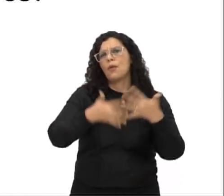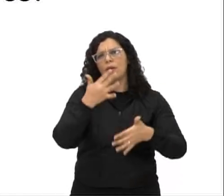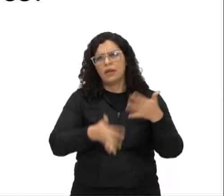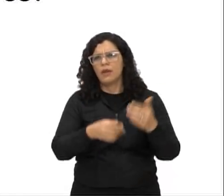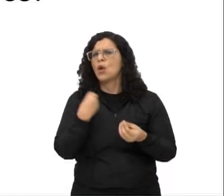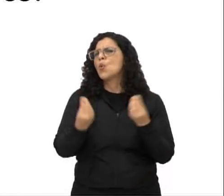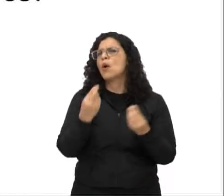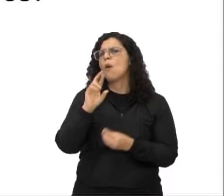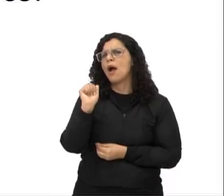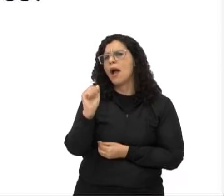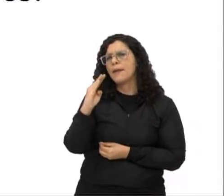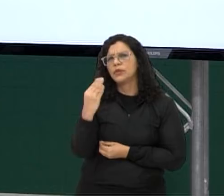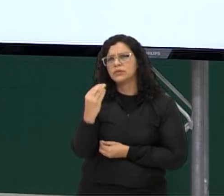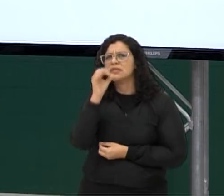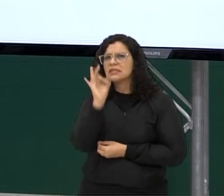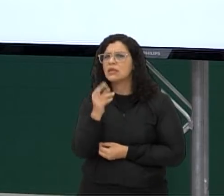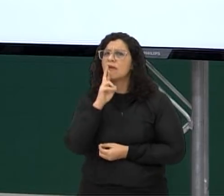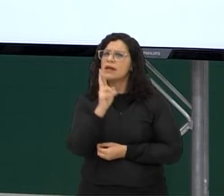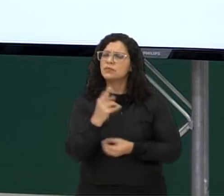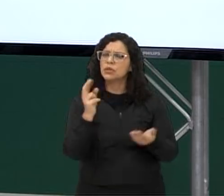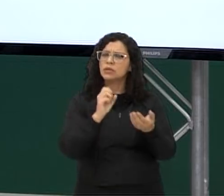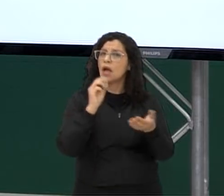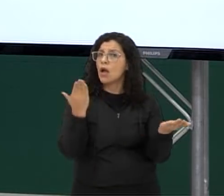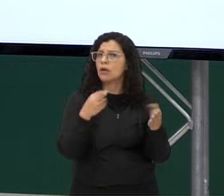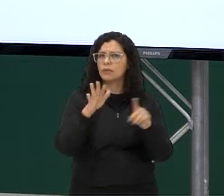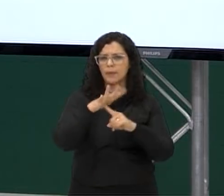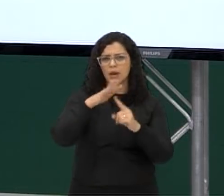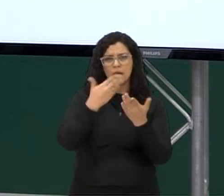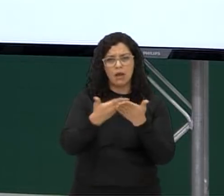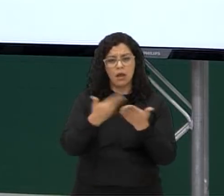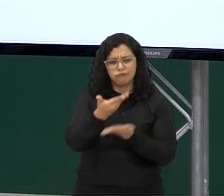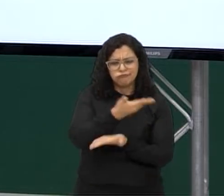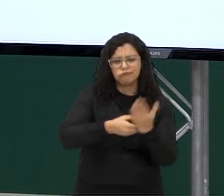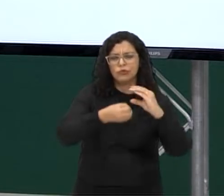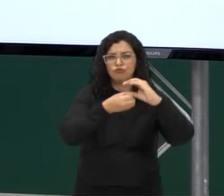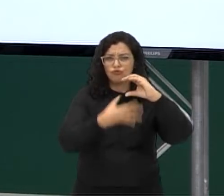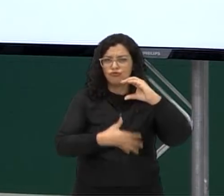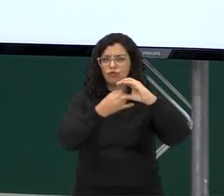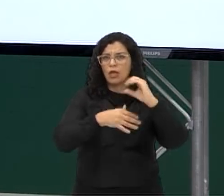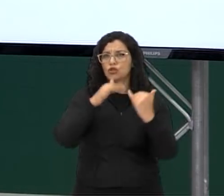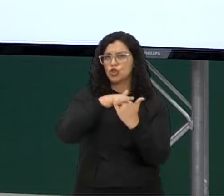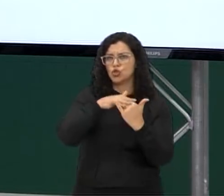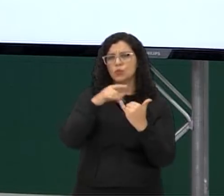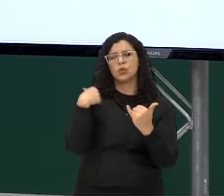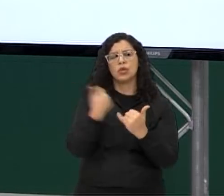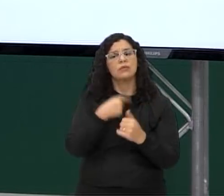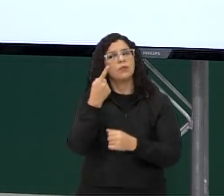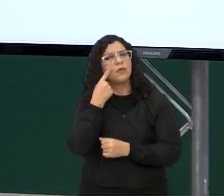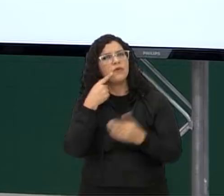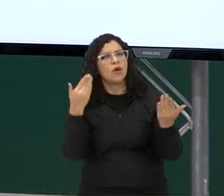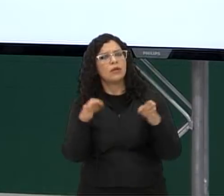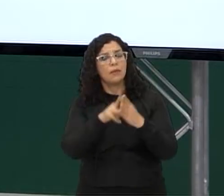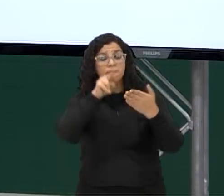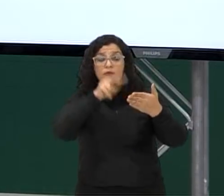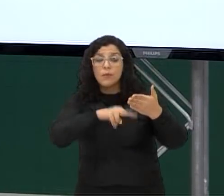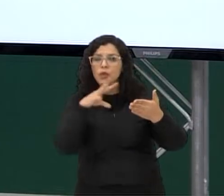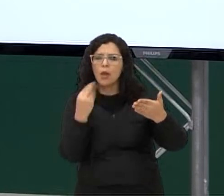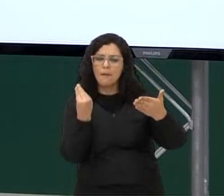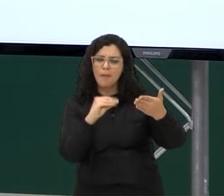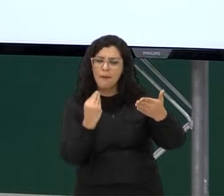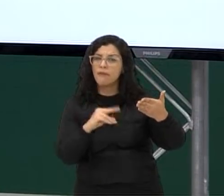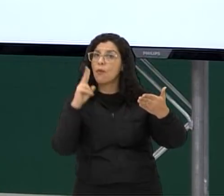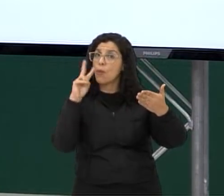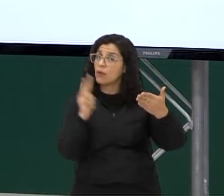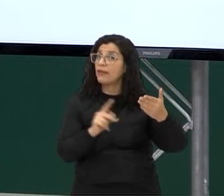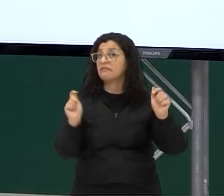no aplicativo, responde no aplicativo Aula Paraná. Manda também a sua interação no chat do YouTube. E nós vamos, à medida do possível, lendo todos os comentários e